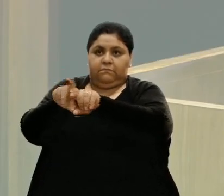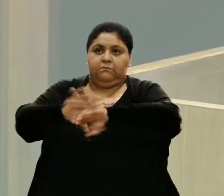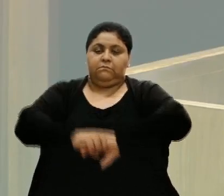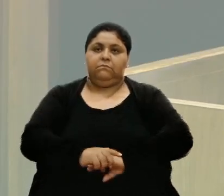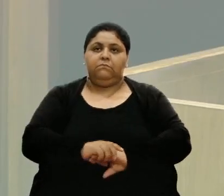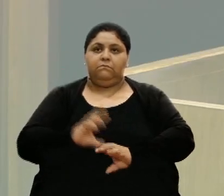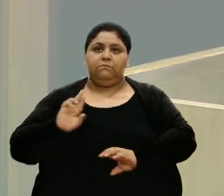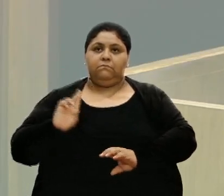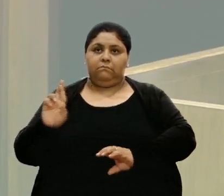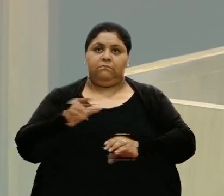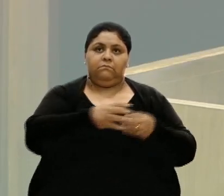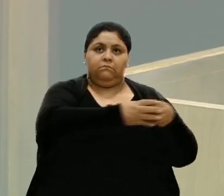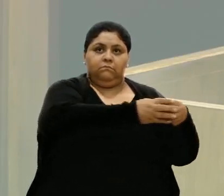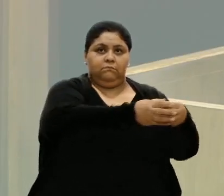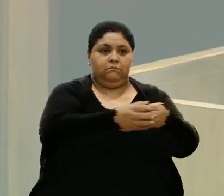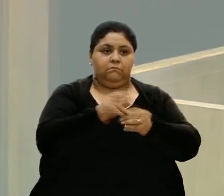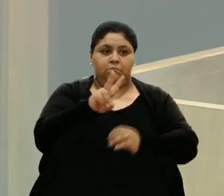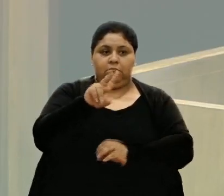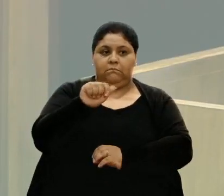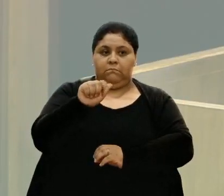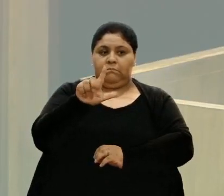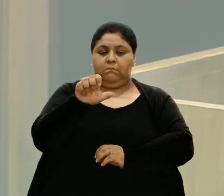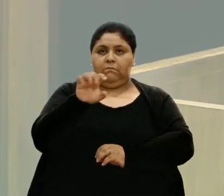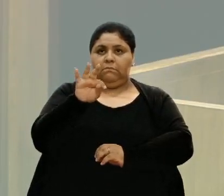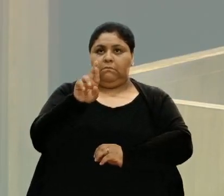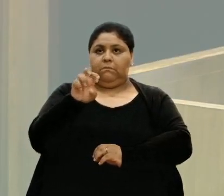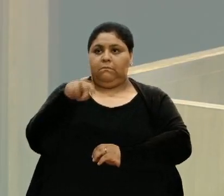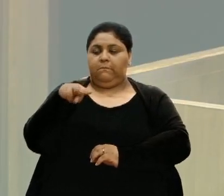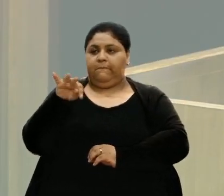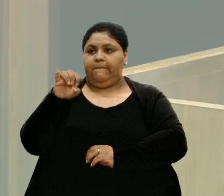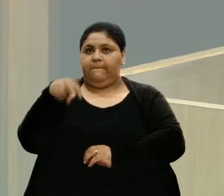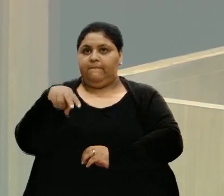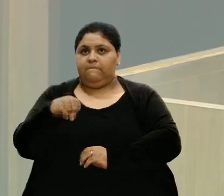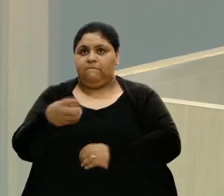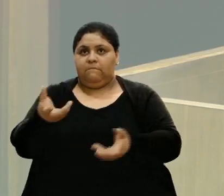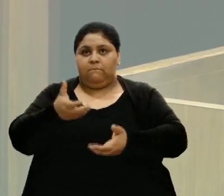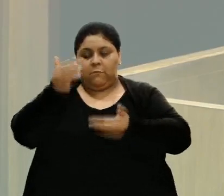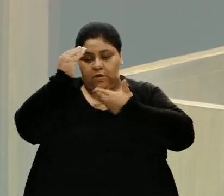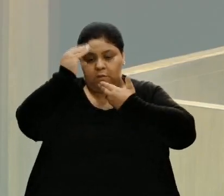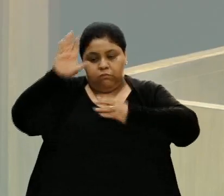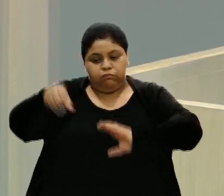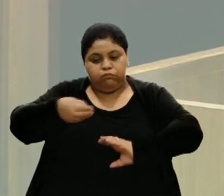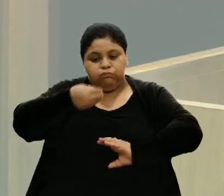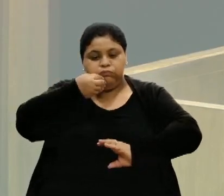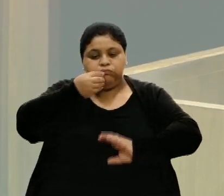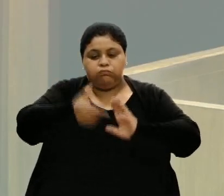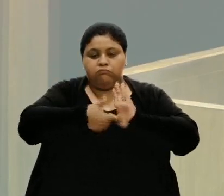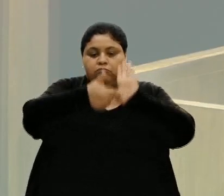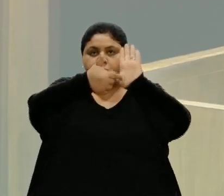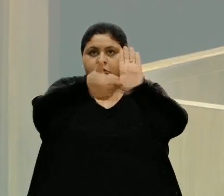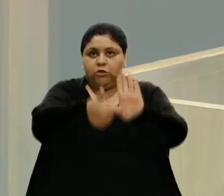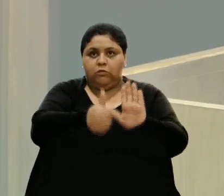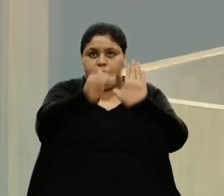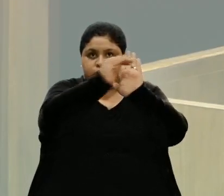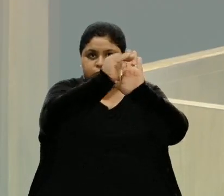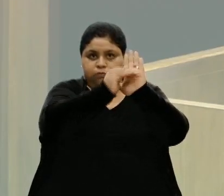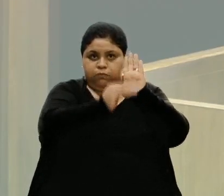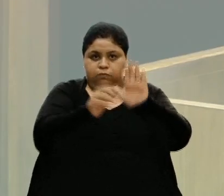Em nome da Associação Vale Trentino, eu quero aqui agradecer essa oportunidade em apresentar o nosso roteiro